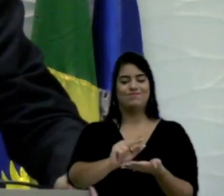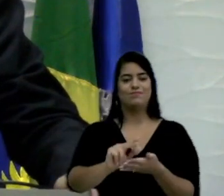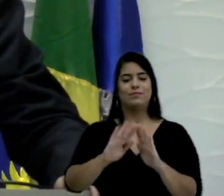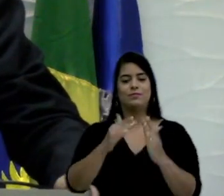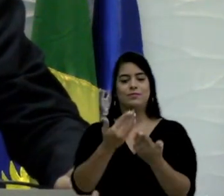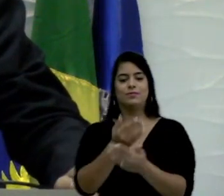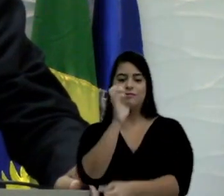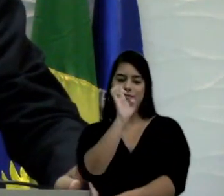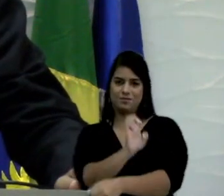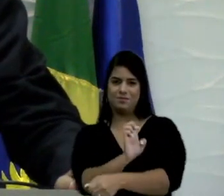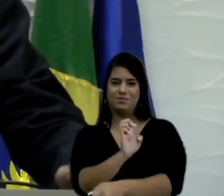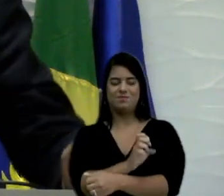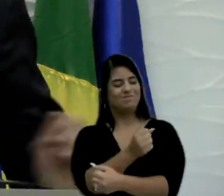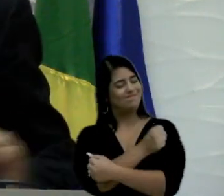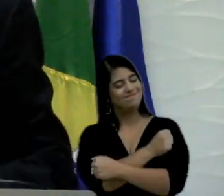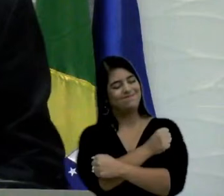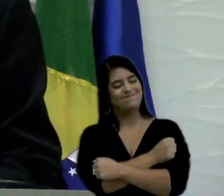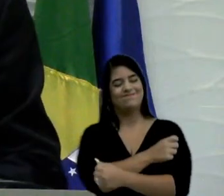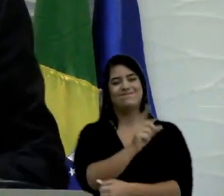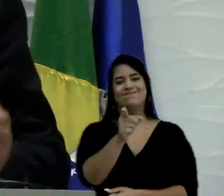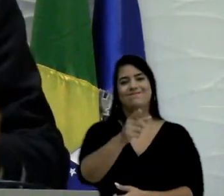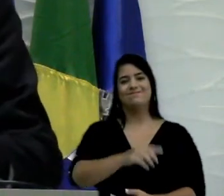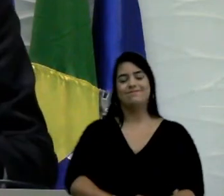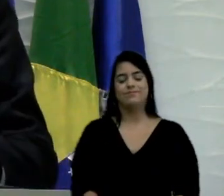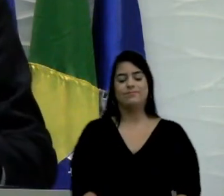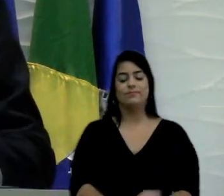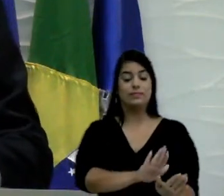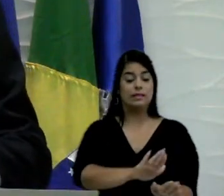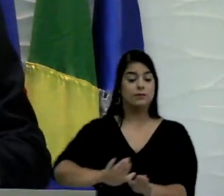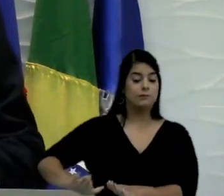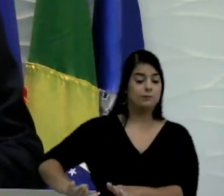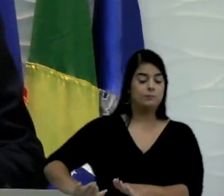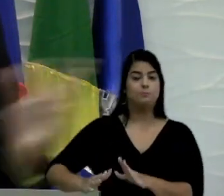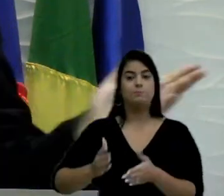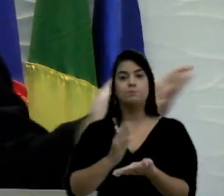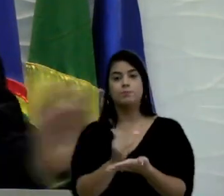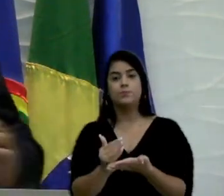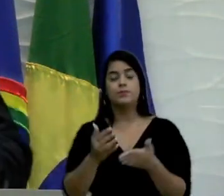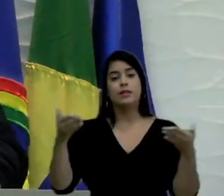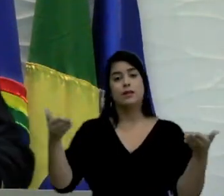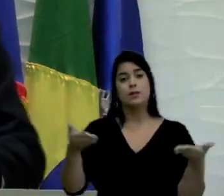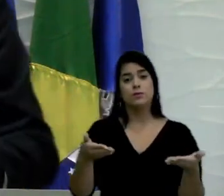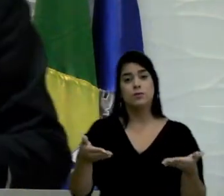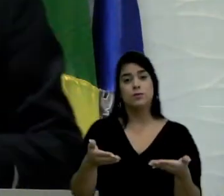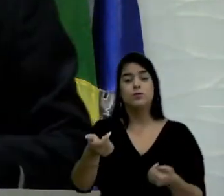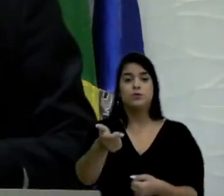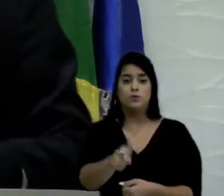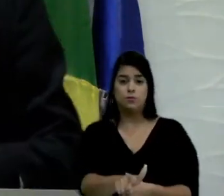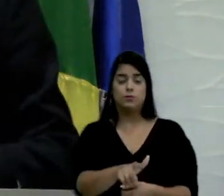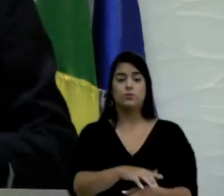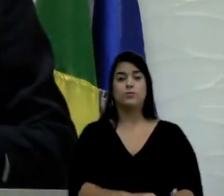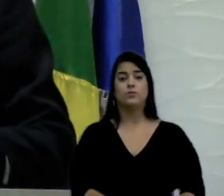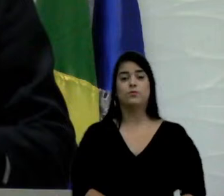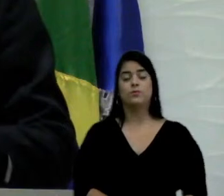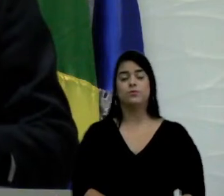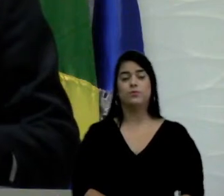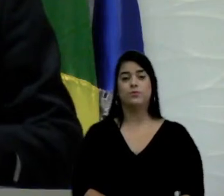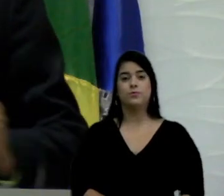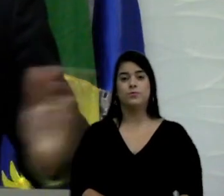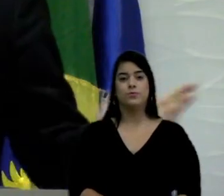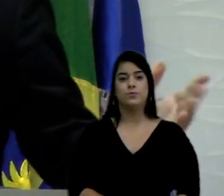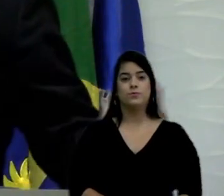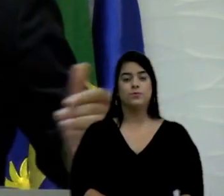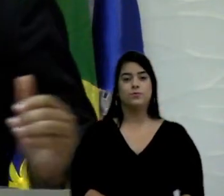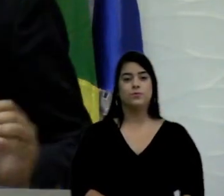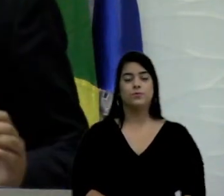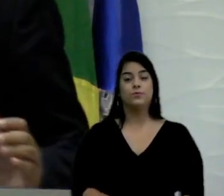Barbosa Marciel um abraço começar hoje mais uma vez